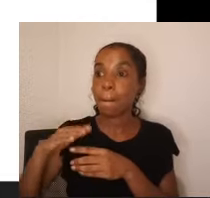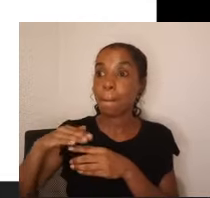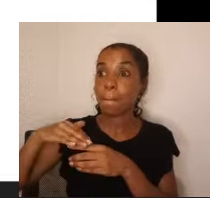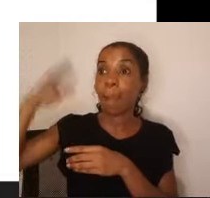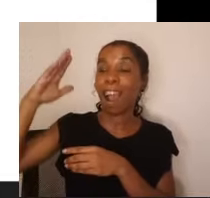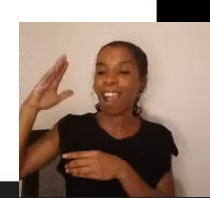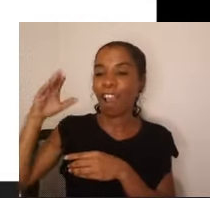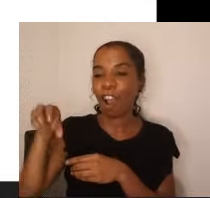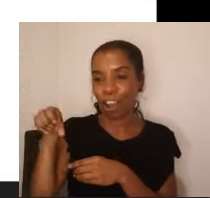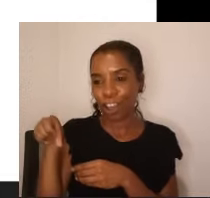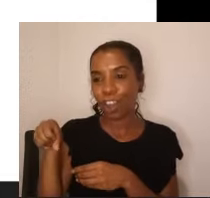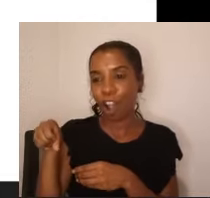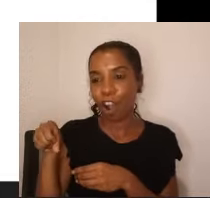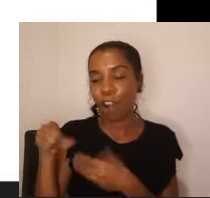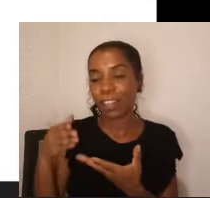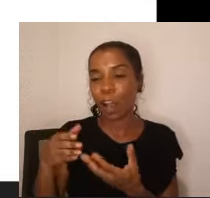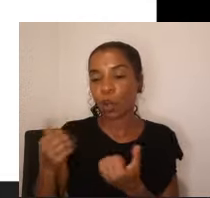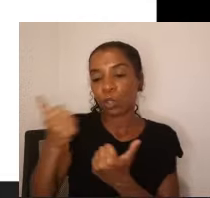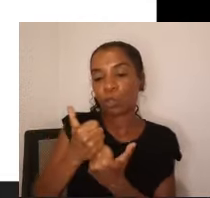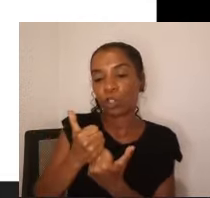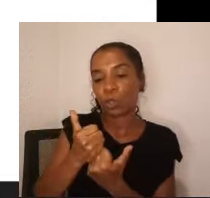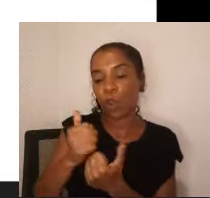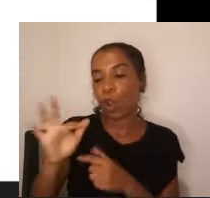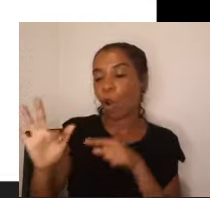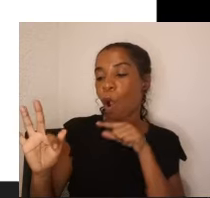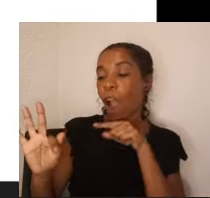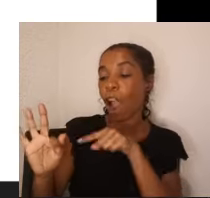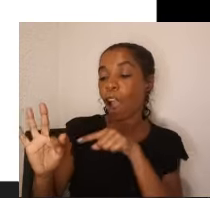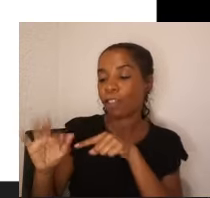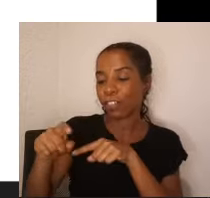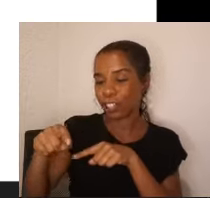Substituindo o valor de f de x para esse caso, né, que